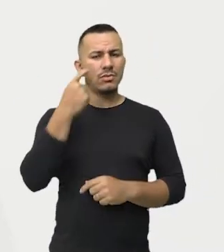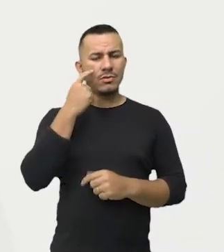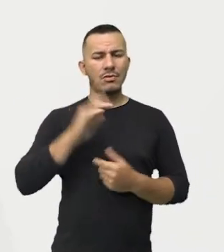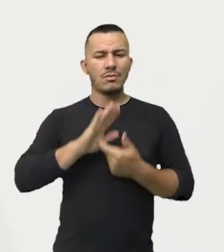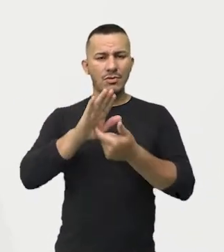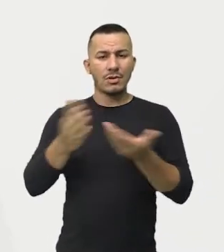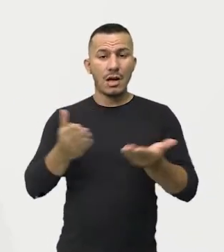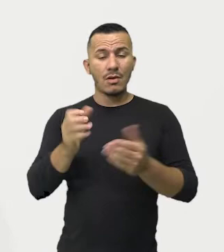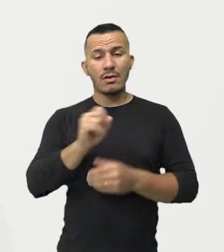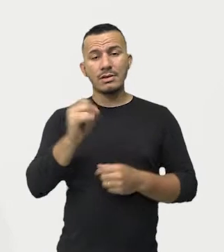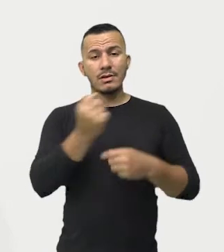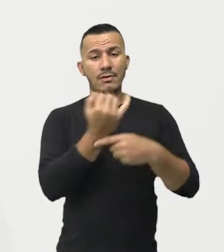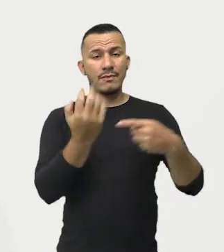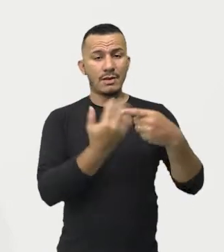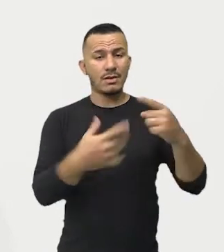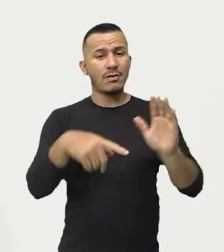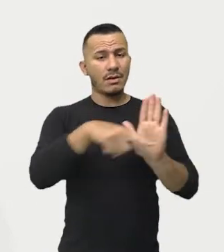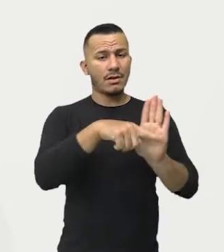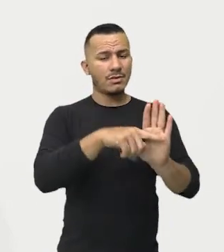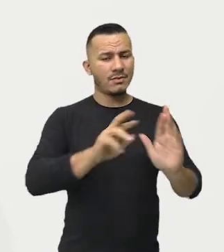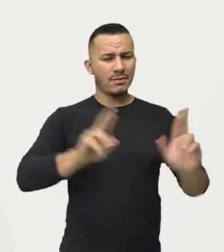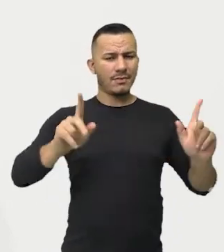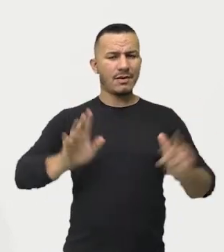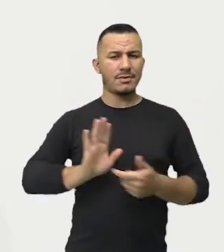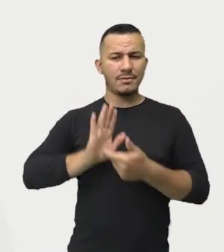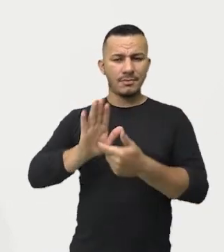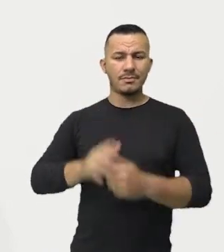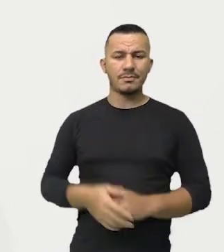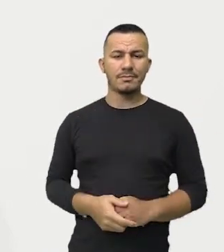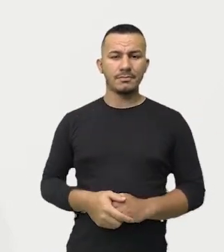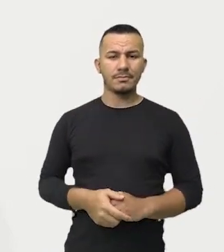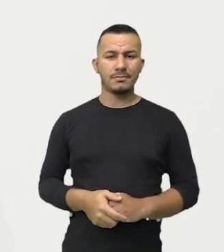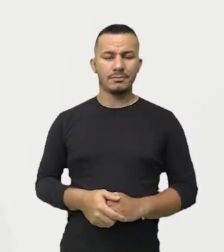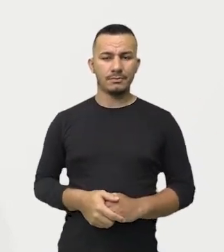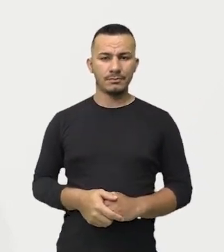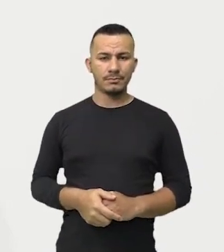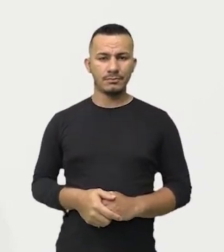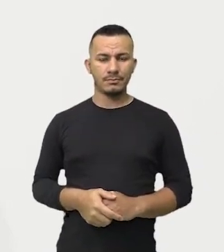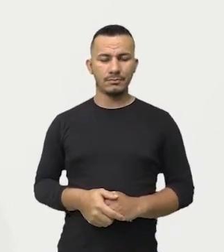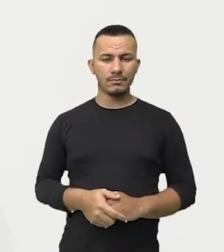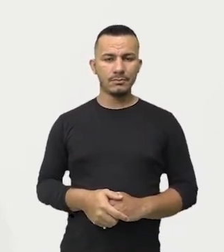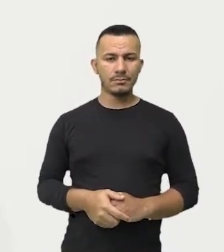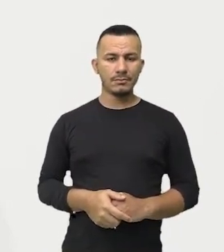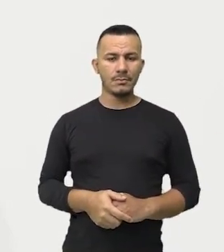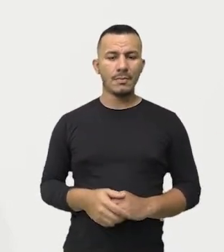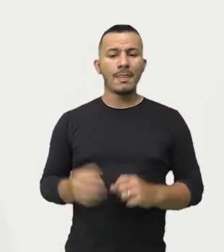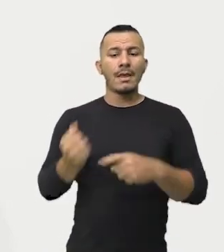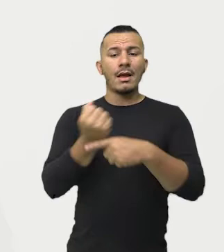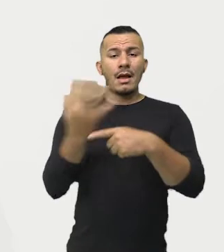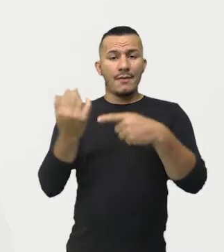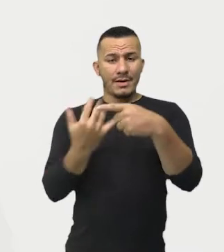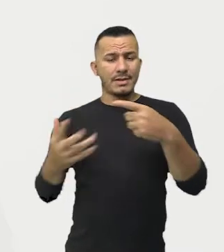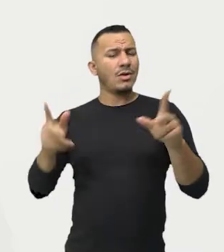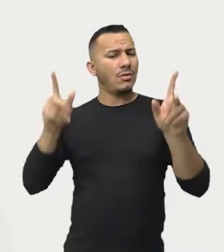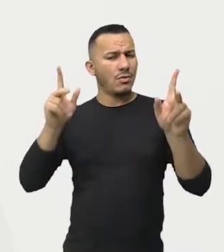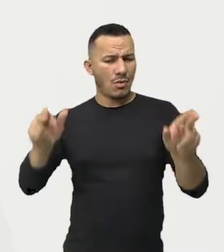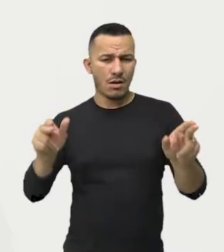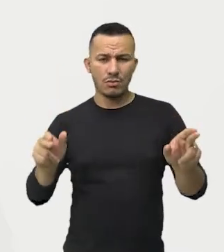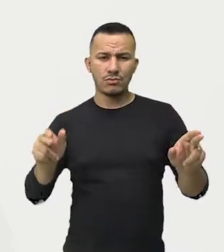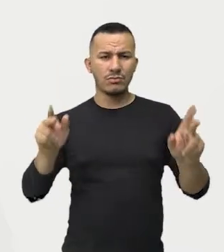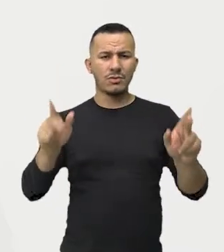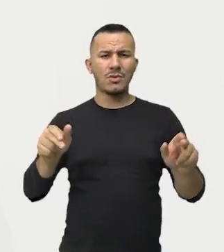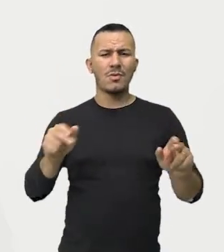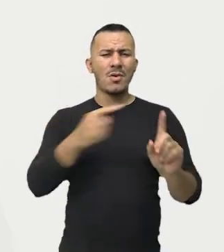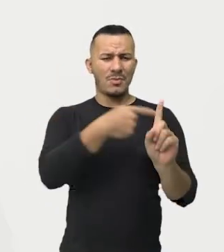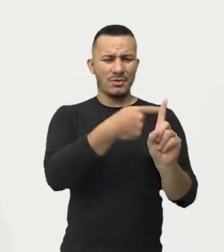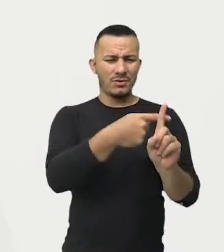for negativa. Acompanha comigo. Temos aí, pessoal, a mesma fração em valor literal, né?